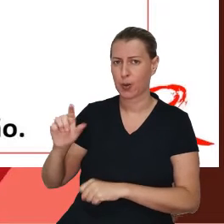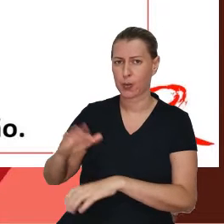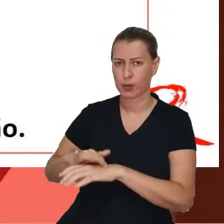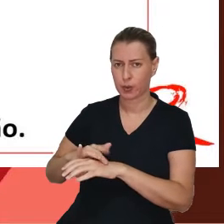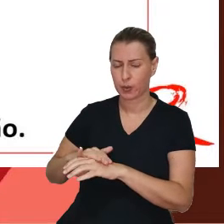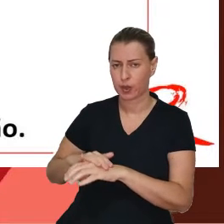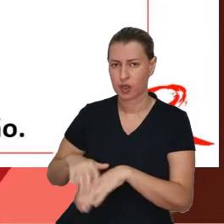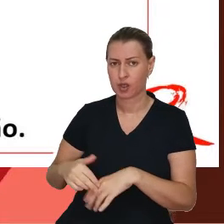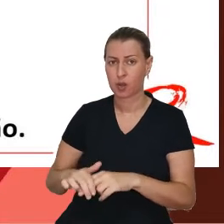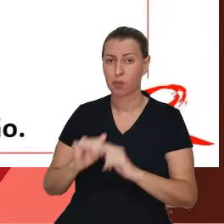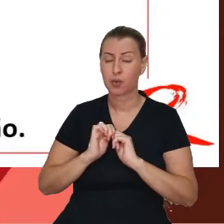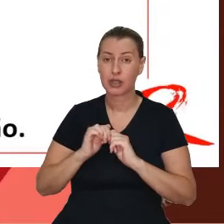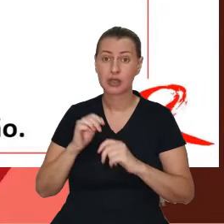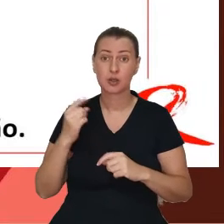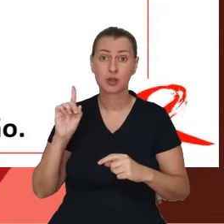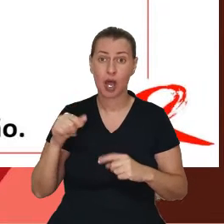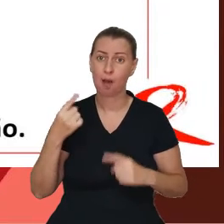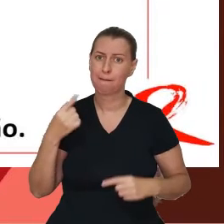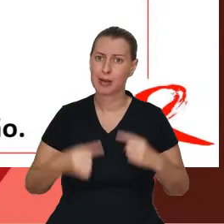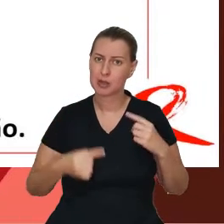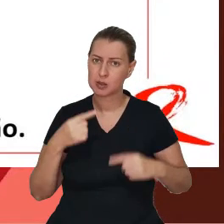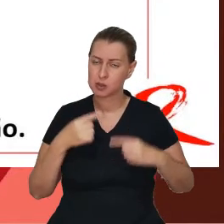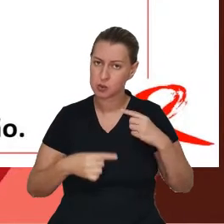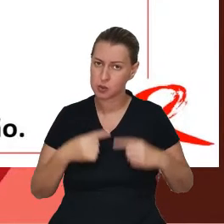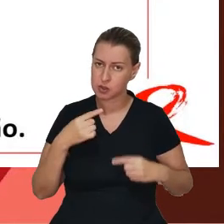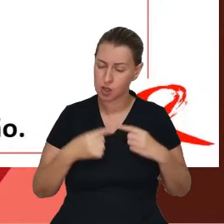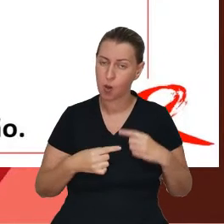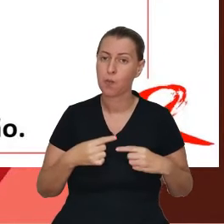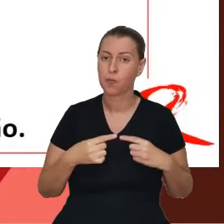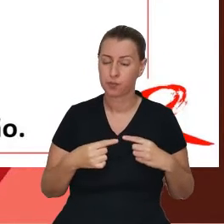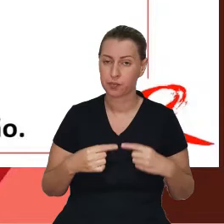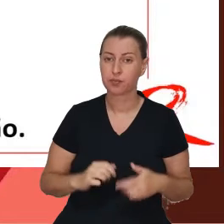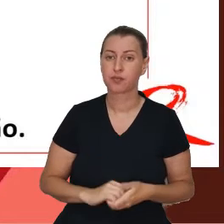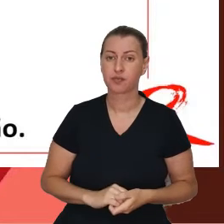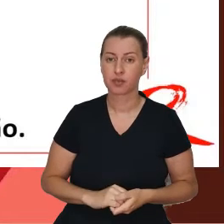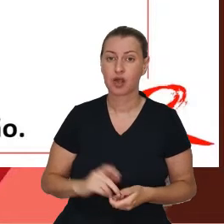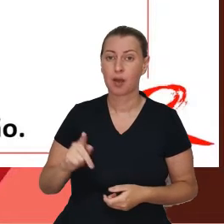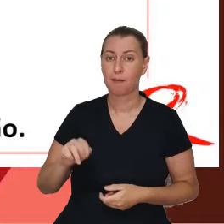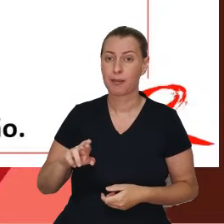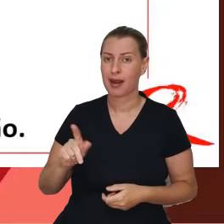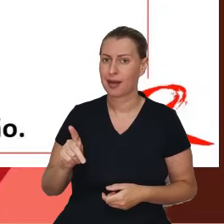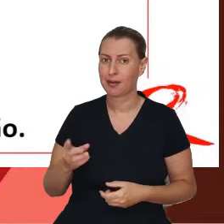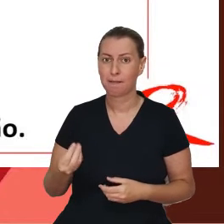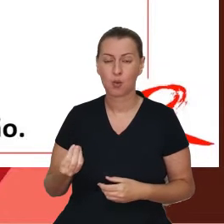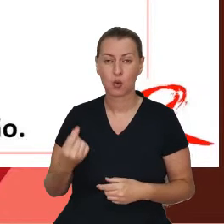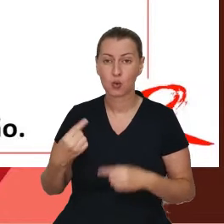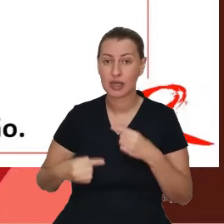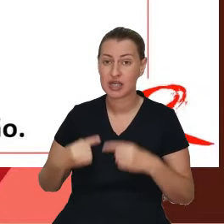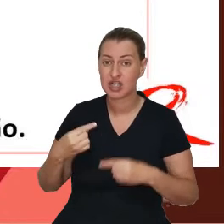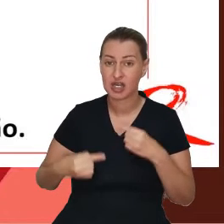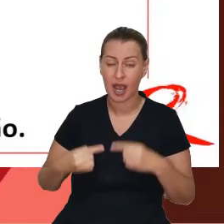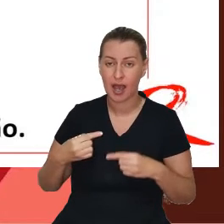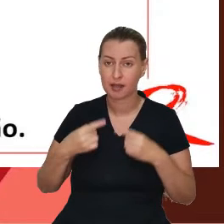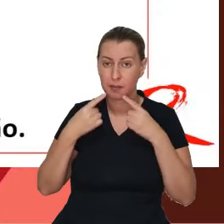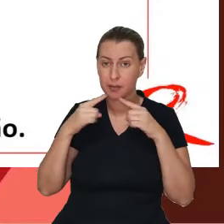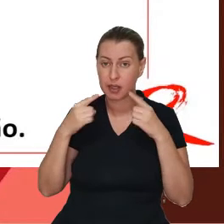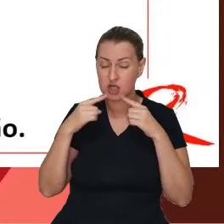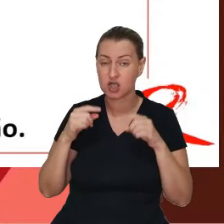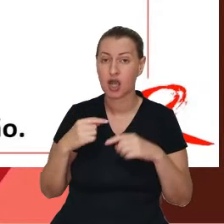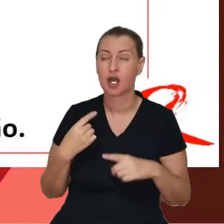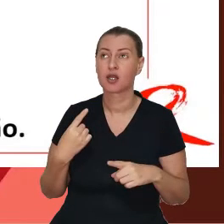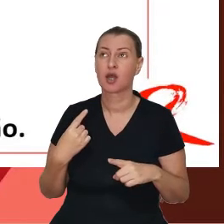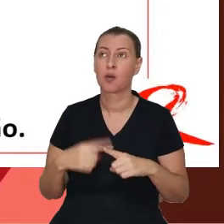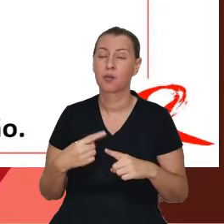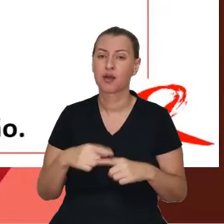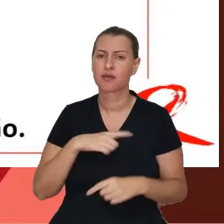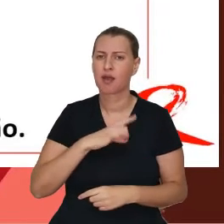grande polêmica, grandes questionamentos, né? A PrEP foi muito criticada, ainda é muito criticada por